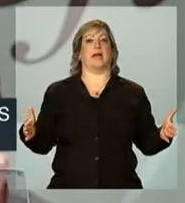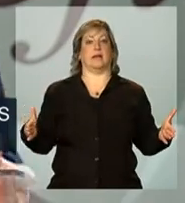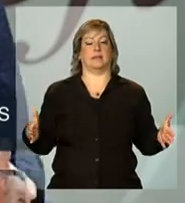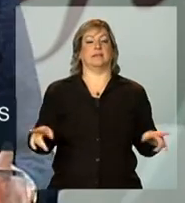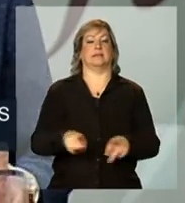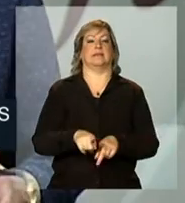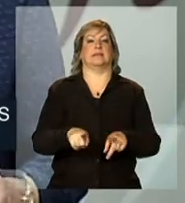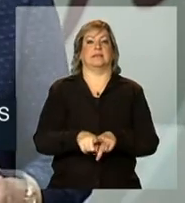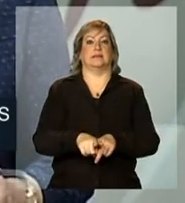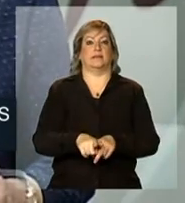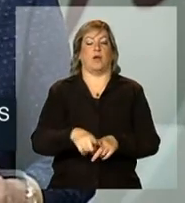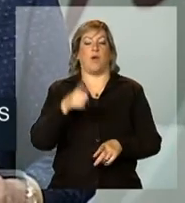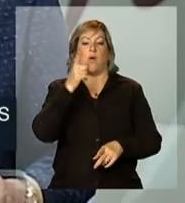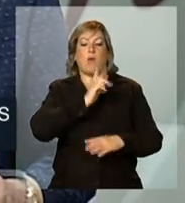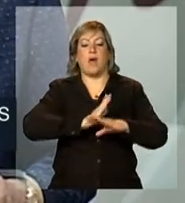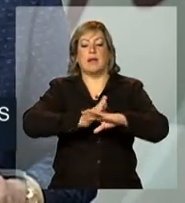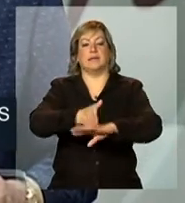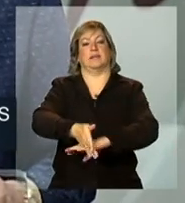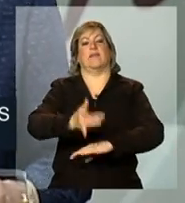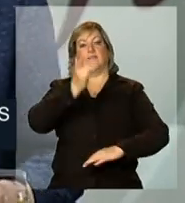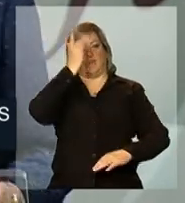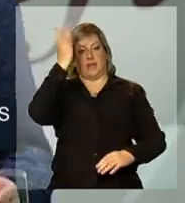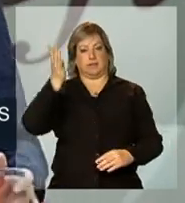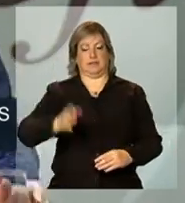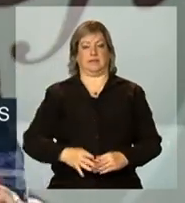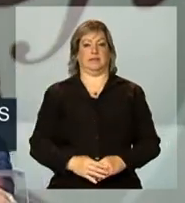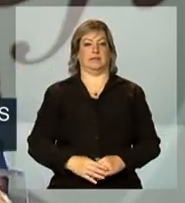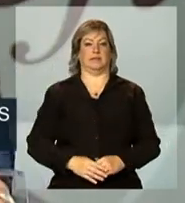uma estrutura de acesso.